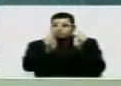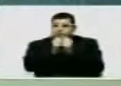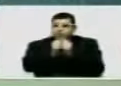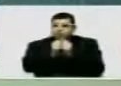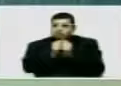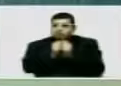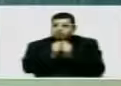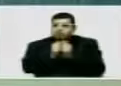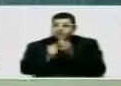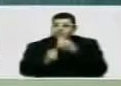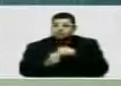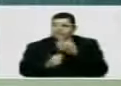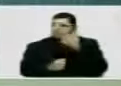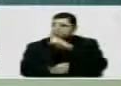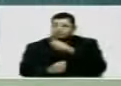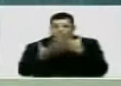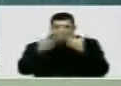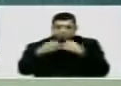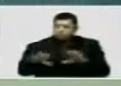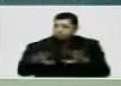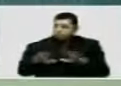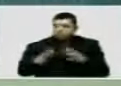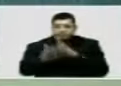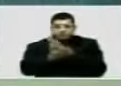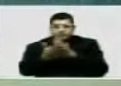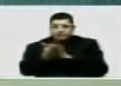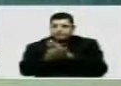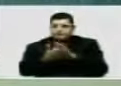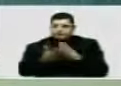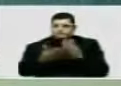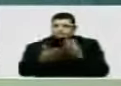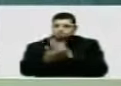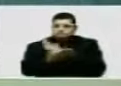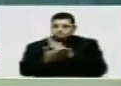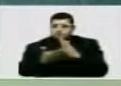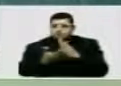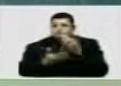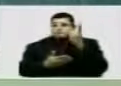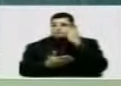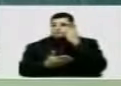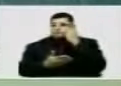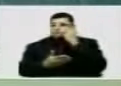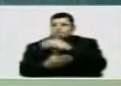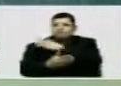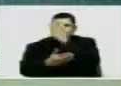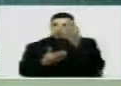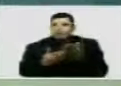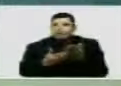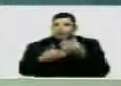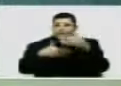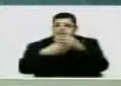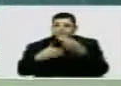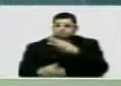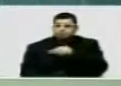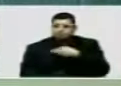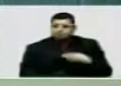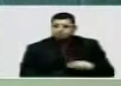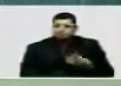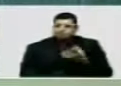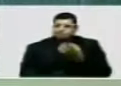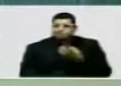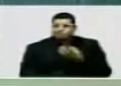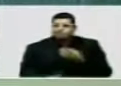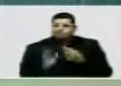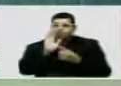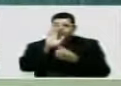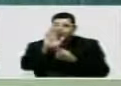unidade. Eu não me importaria de passar o dia na antessala do Ministério